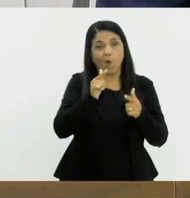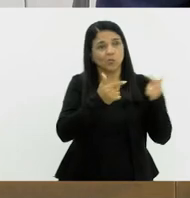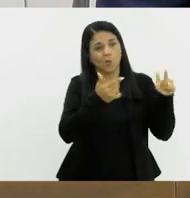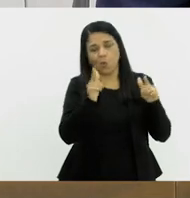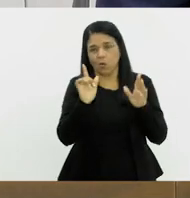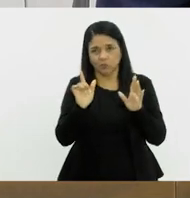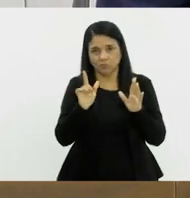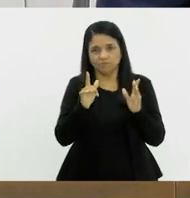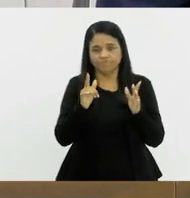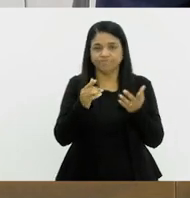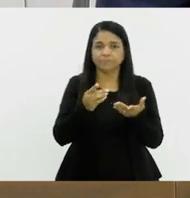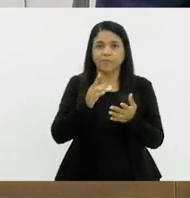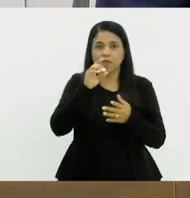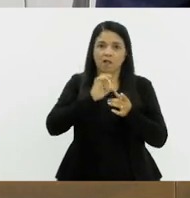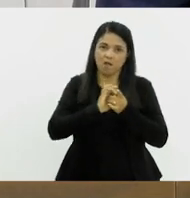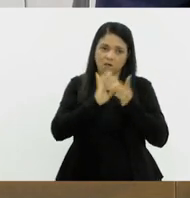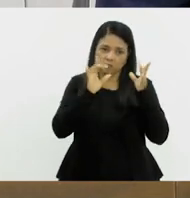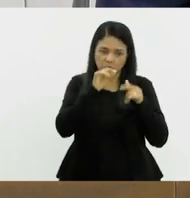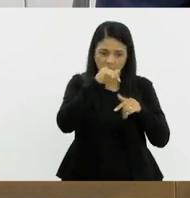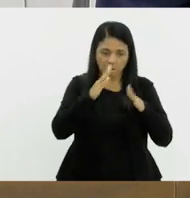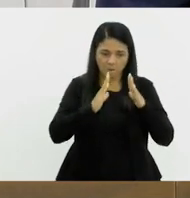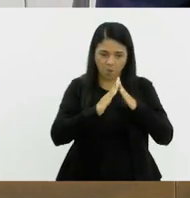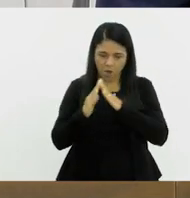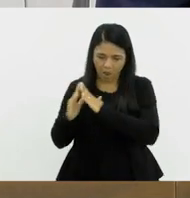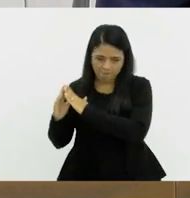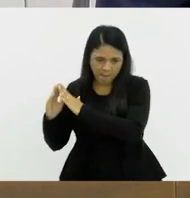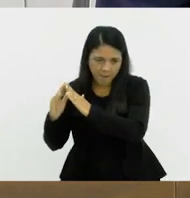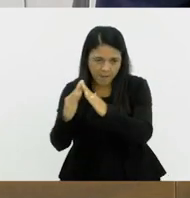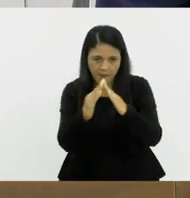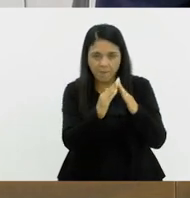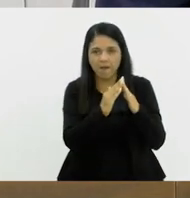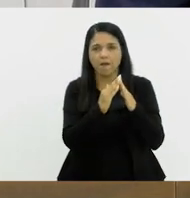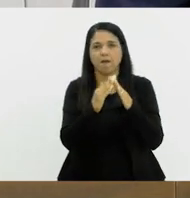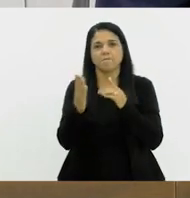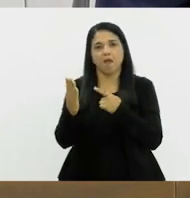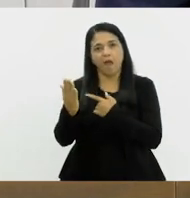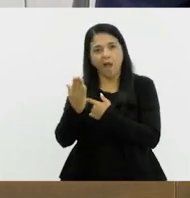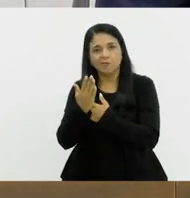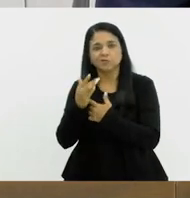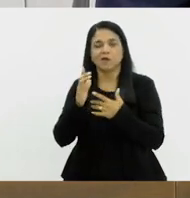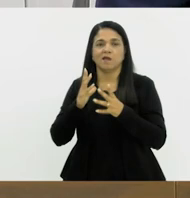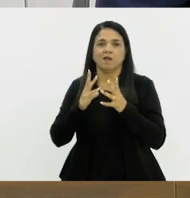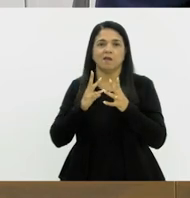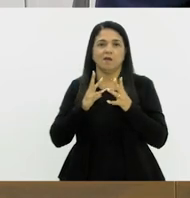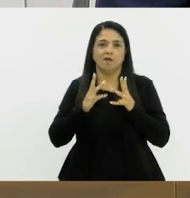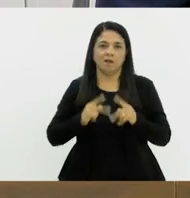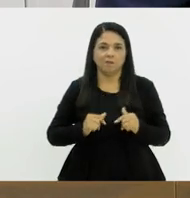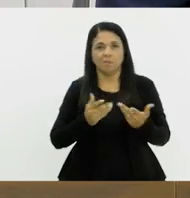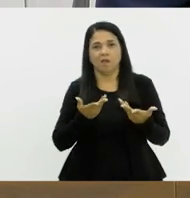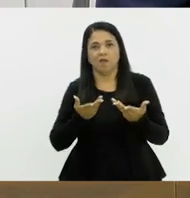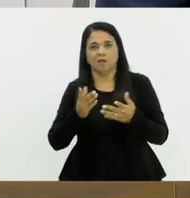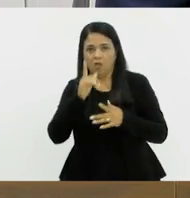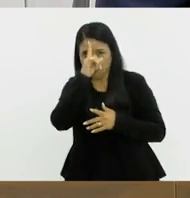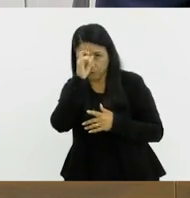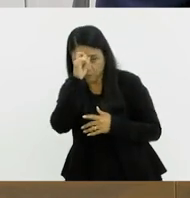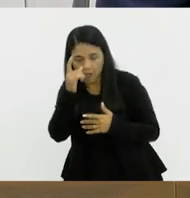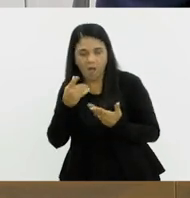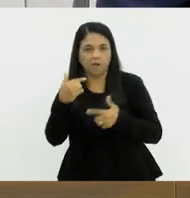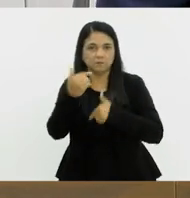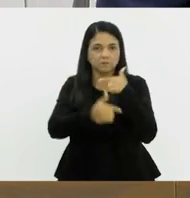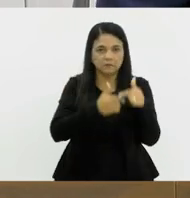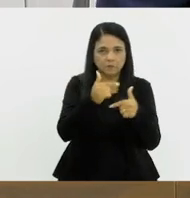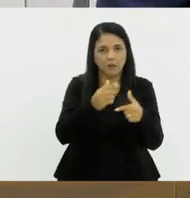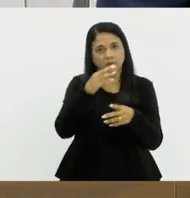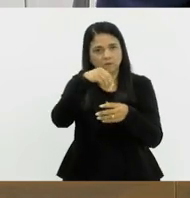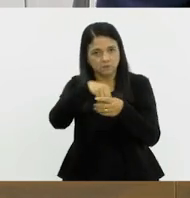cedidos, né, que são autorizados a morar ali no entorno para o fim de realizar as tarefas diárias da